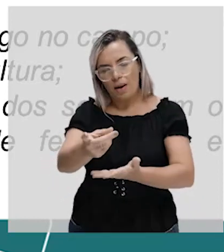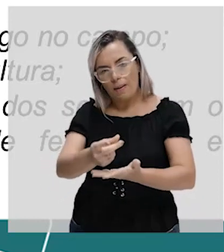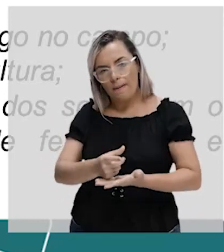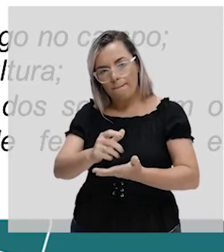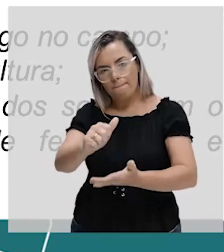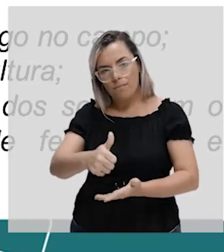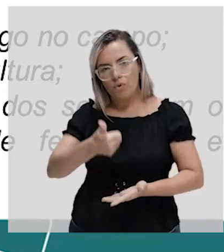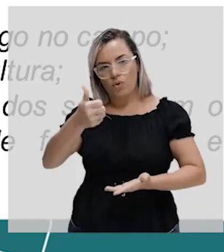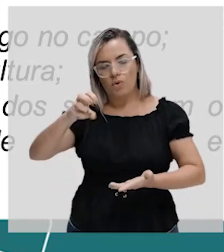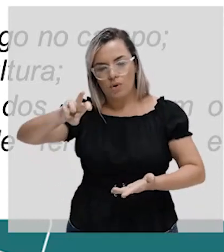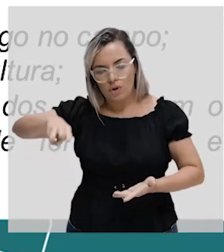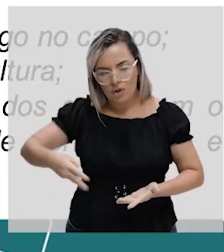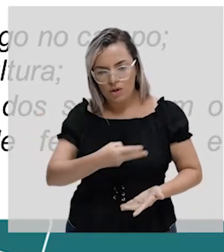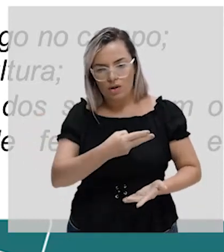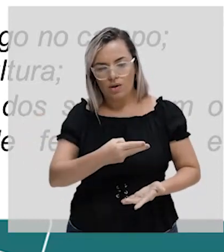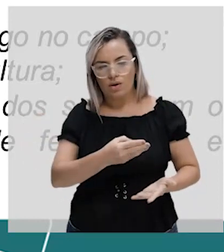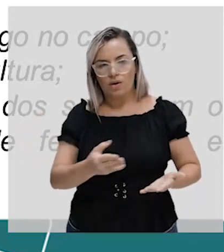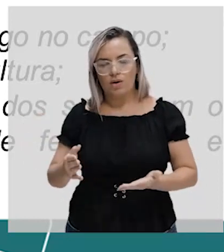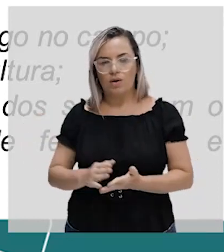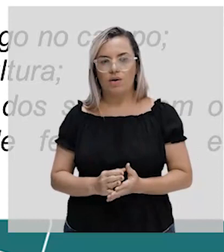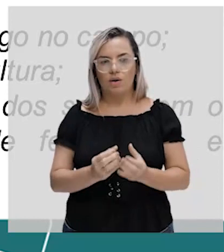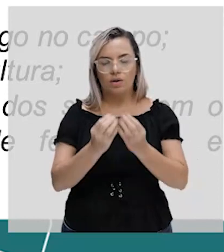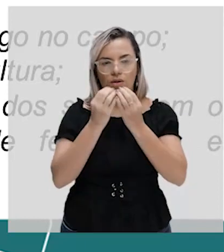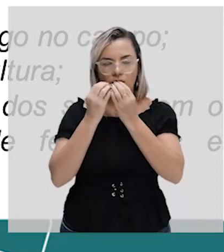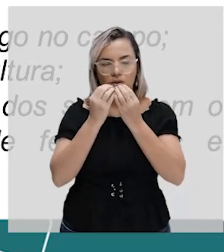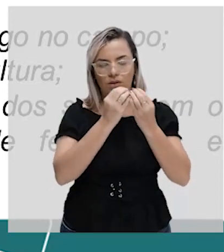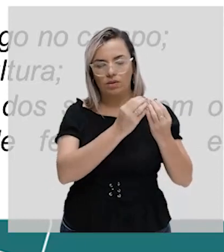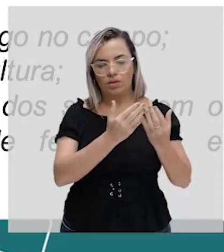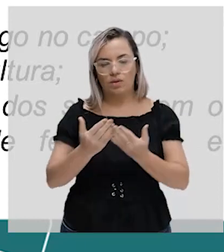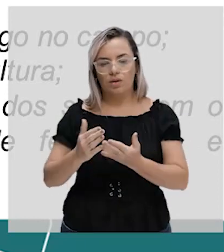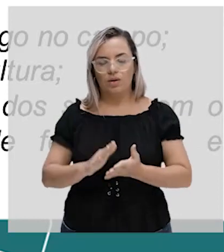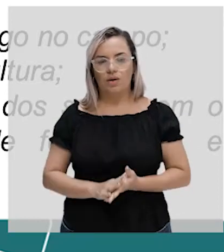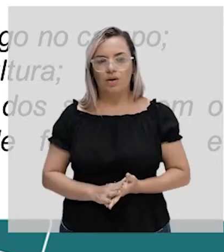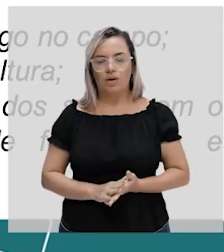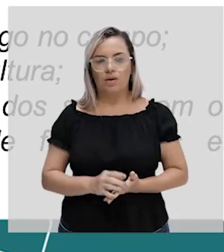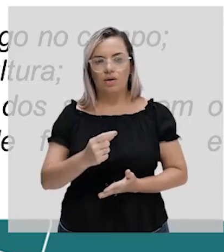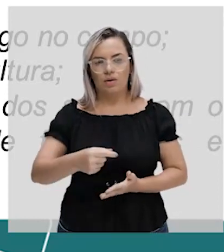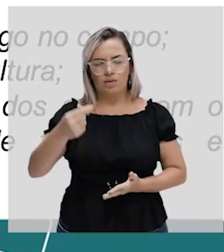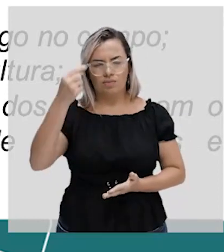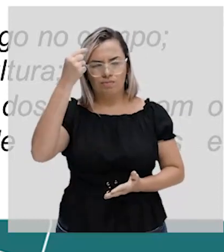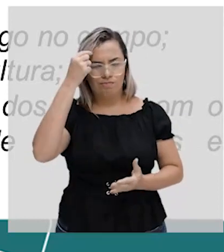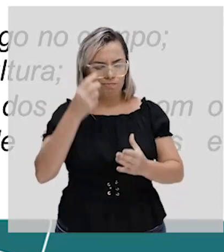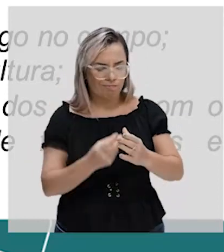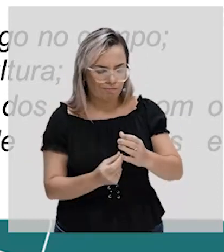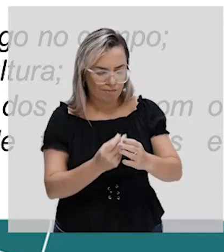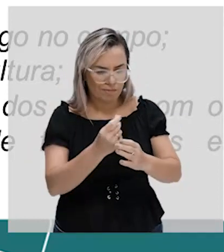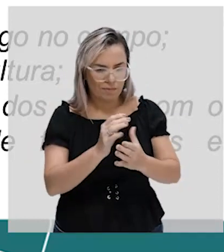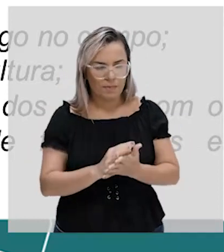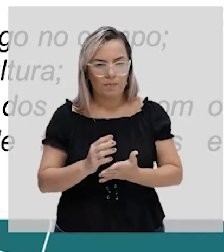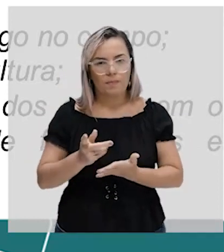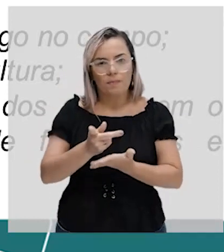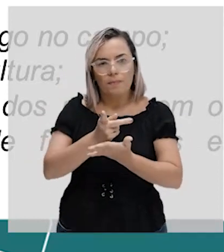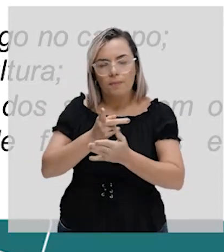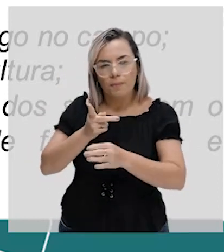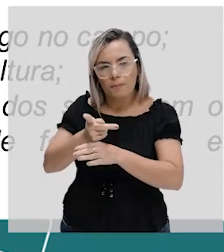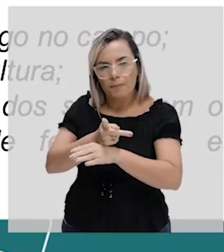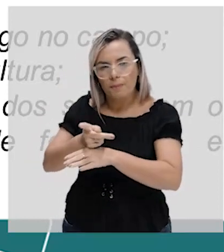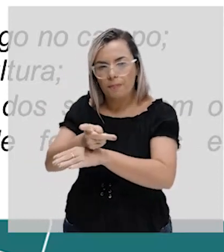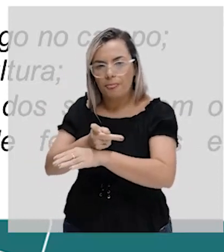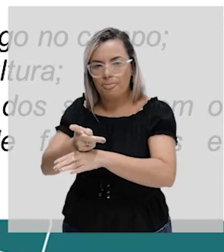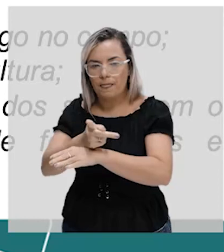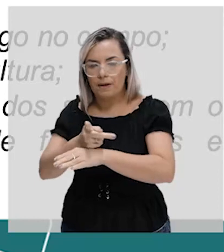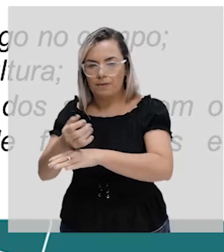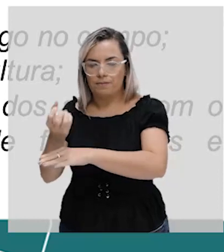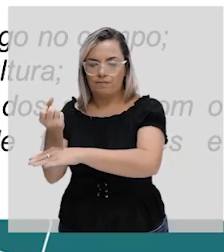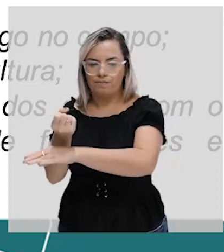1 hectare, 1 tonelada de milho, US$ 1 milhão. Na lógica capitalista, o que se busca? Aumentar a produtividade a